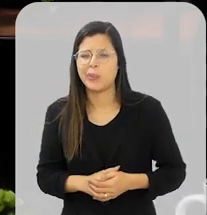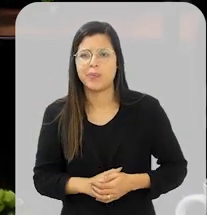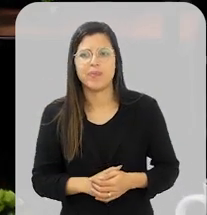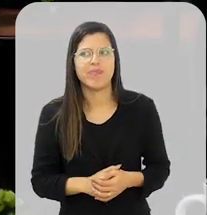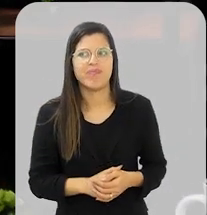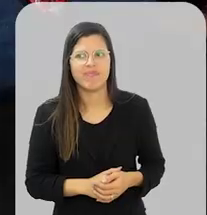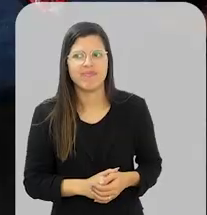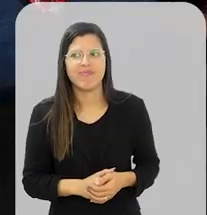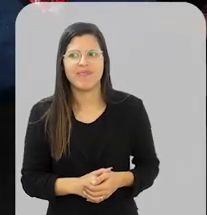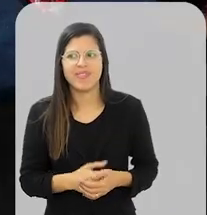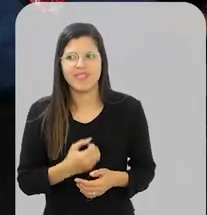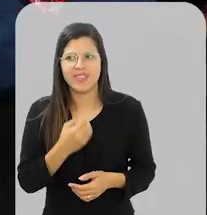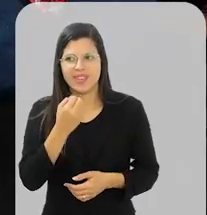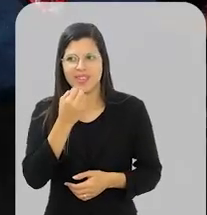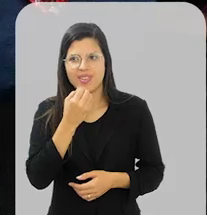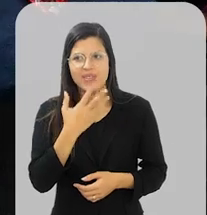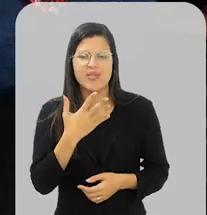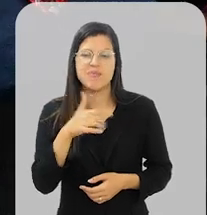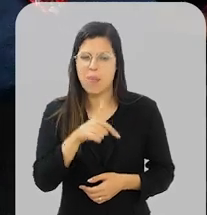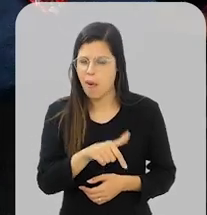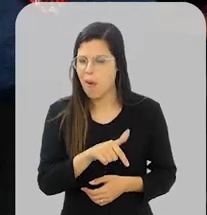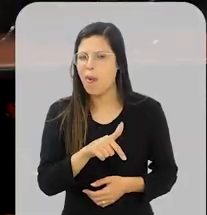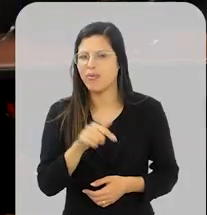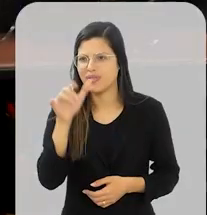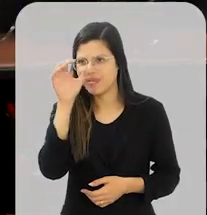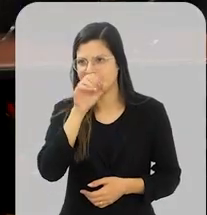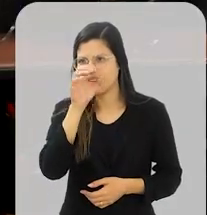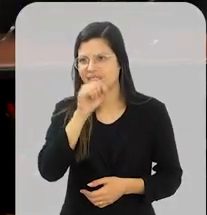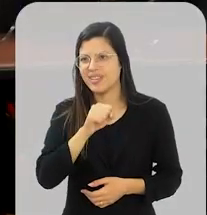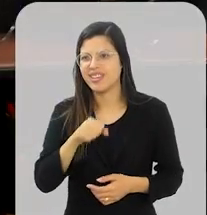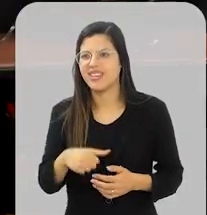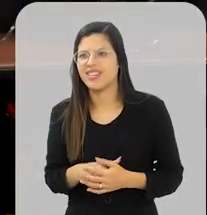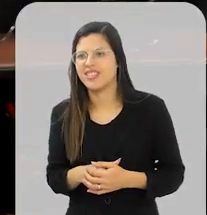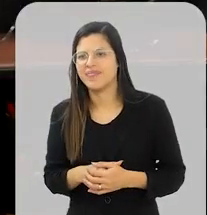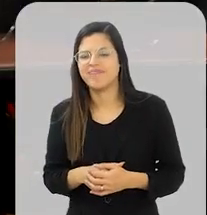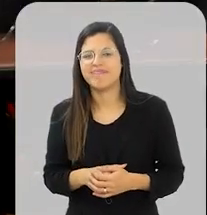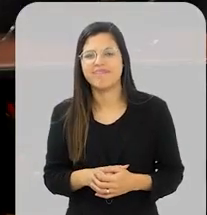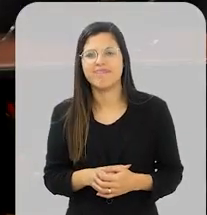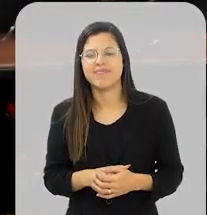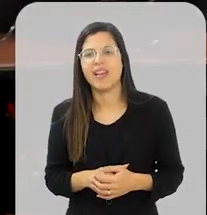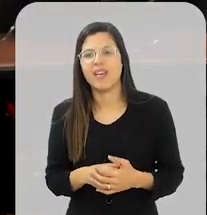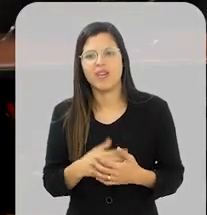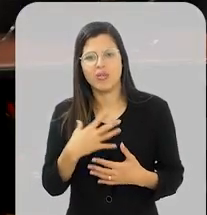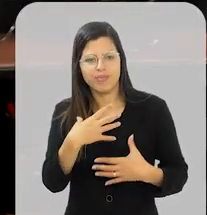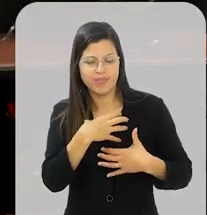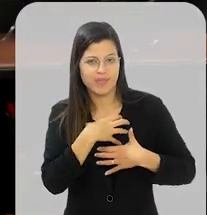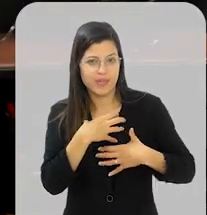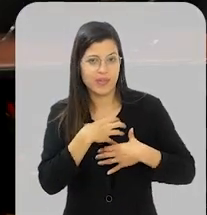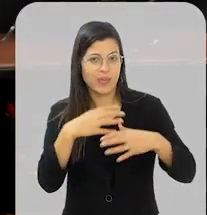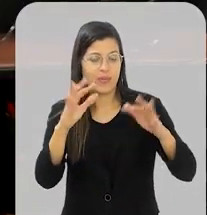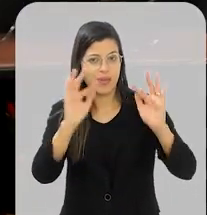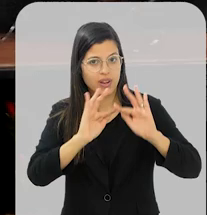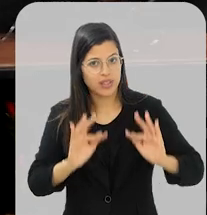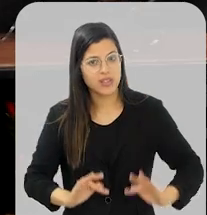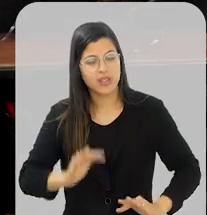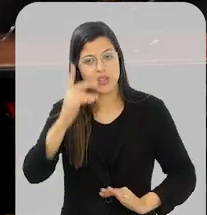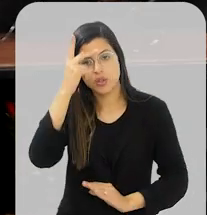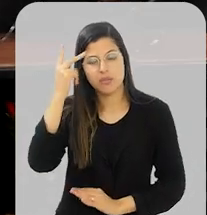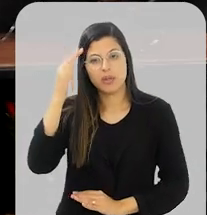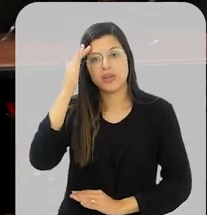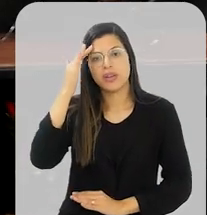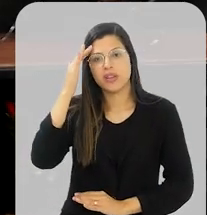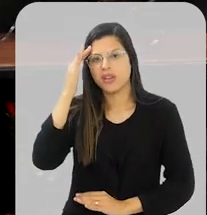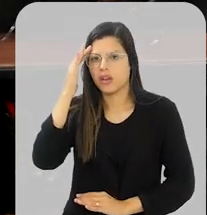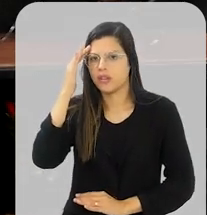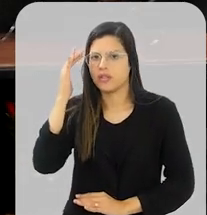Religião. Estou ficando... Daqui a pouco eu vou voar, gente. Eu vou ficando assim, eu fico muito feliz quando as